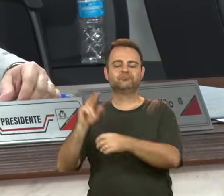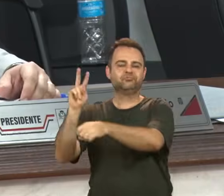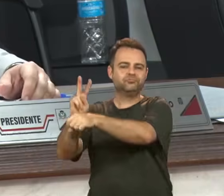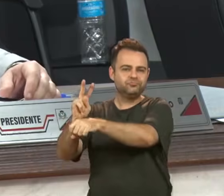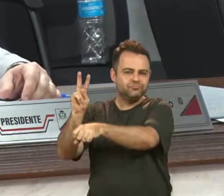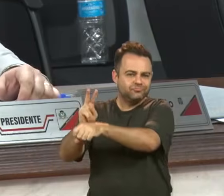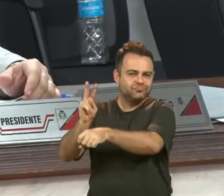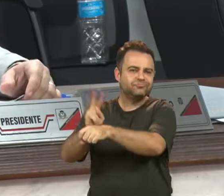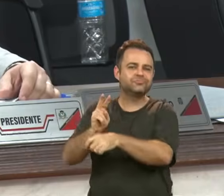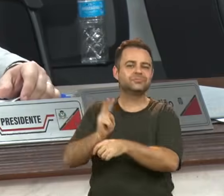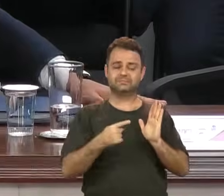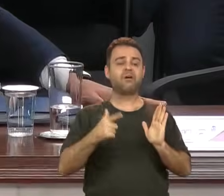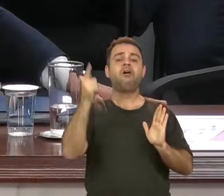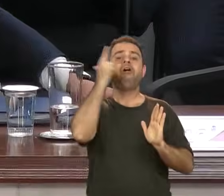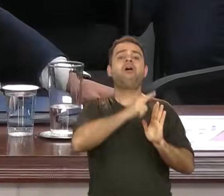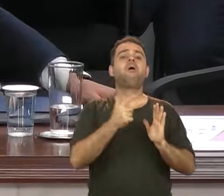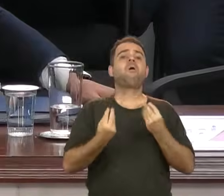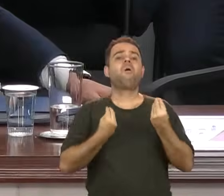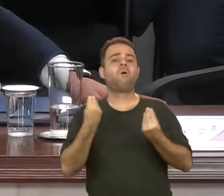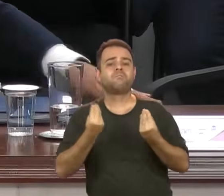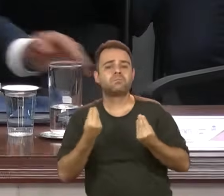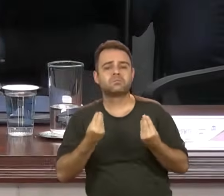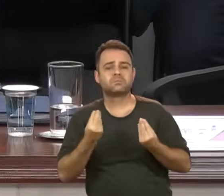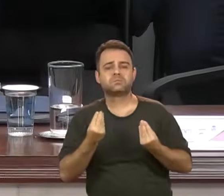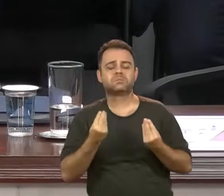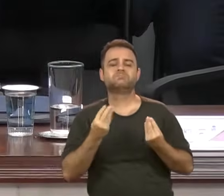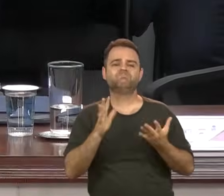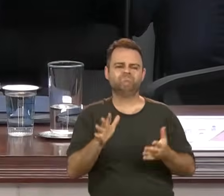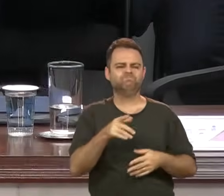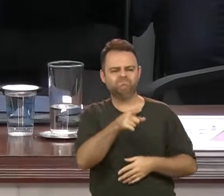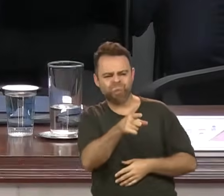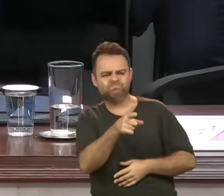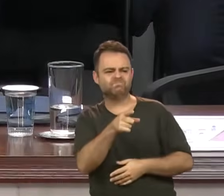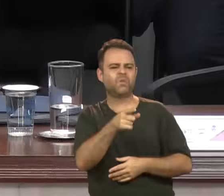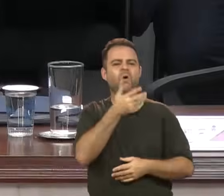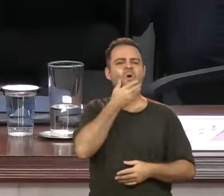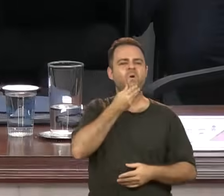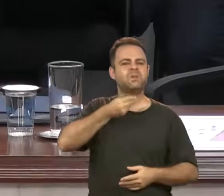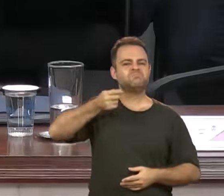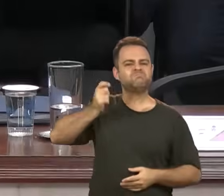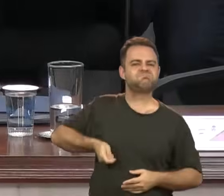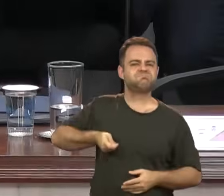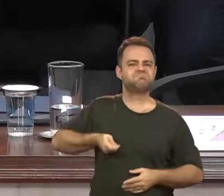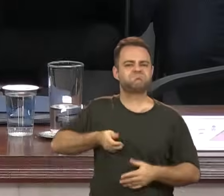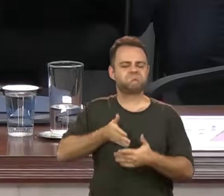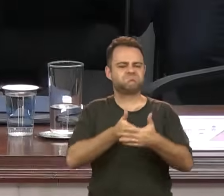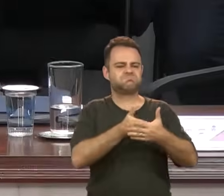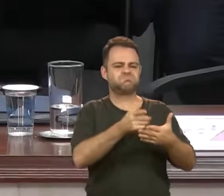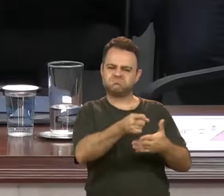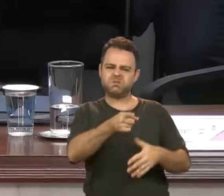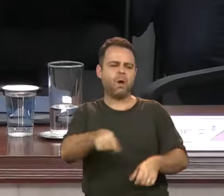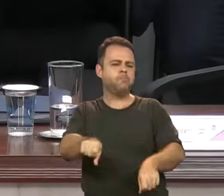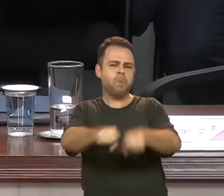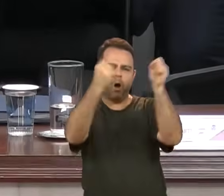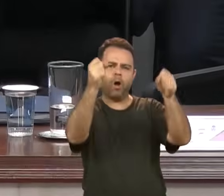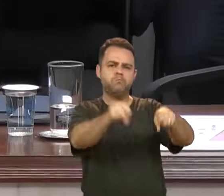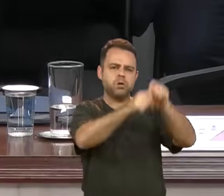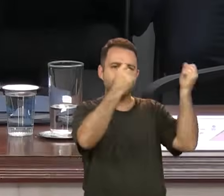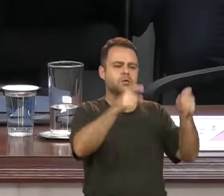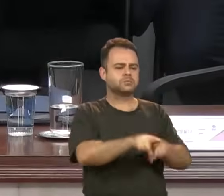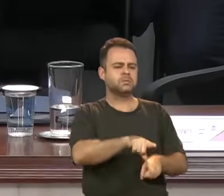muito mais as mulheres agora. É derrubar a barreira do machismo e do preconceito. É contra